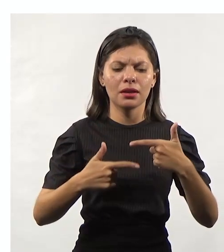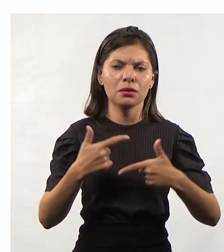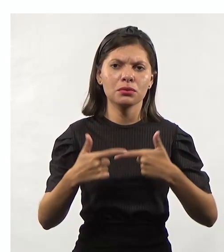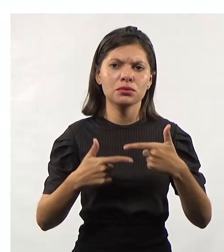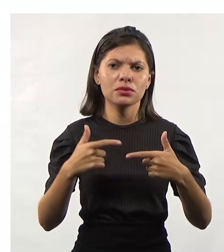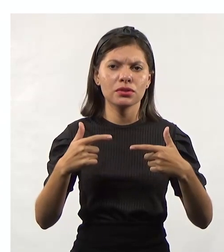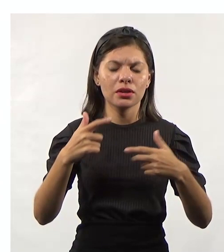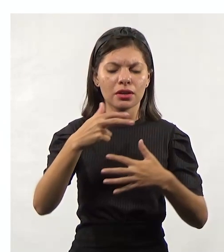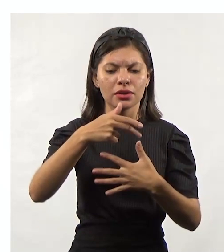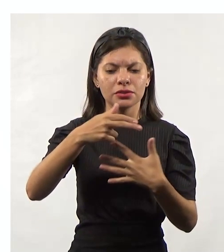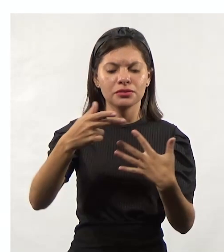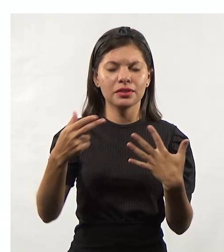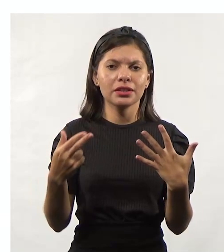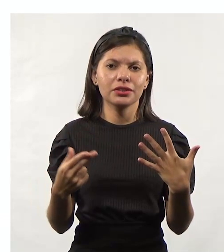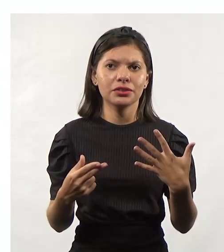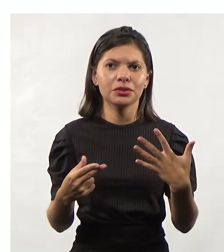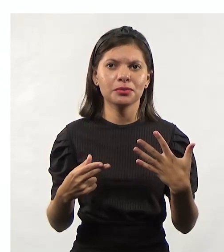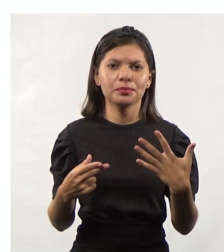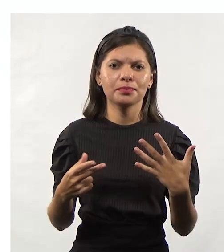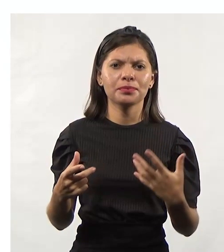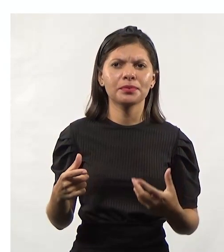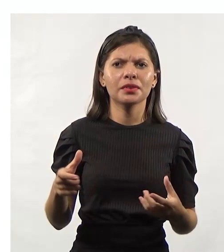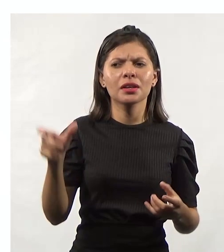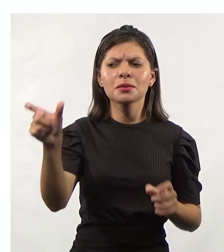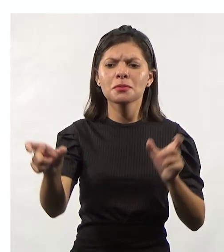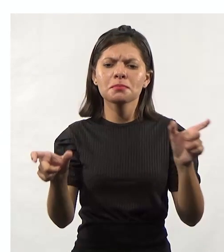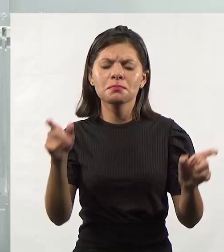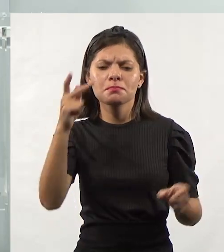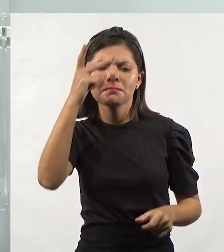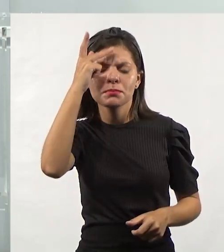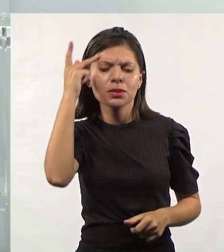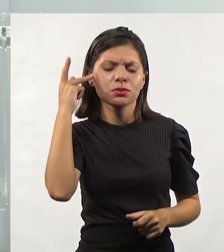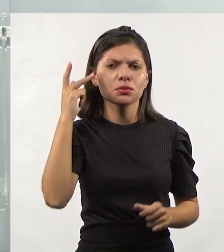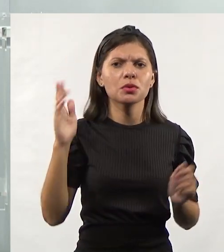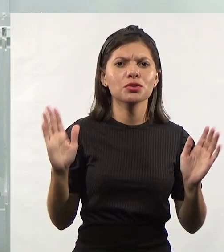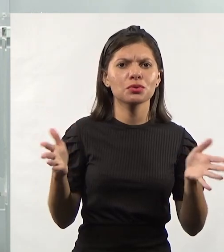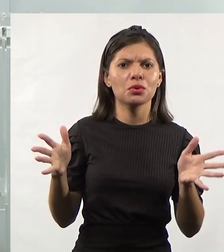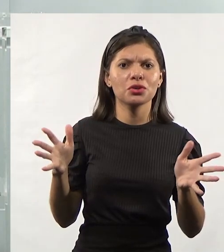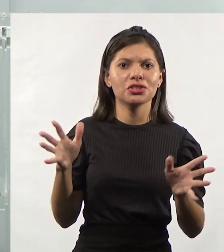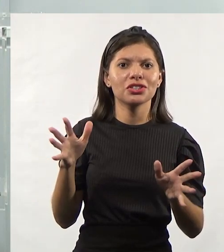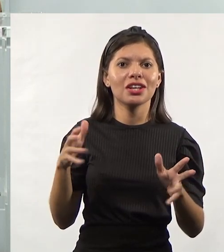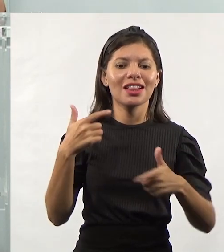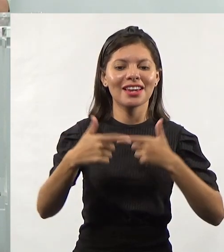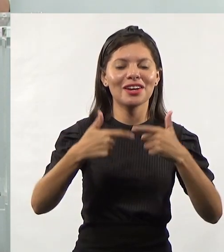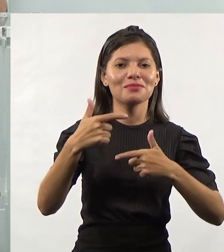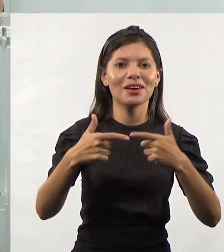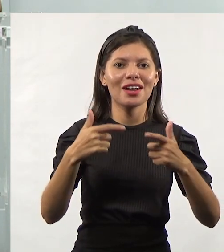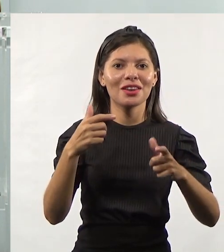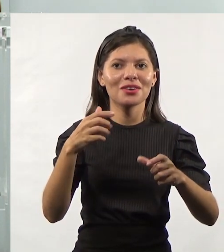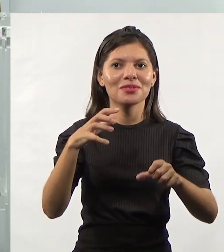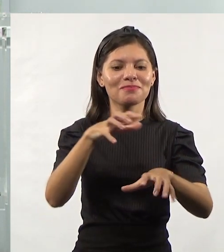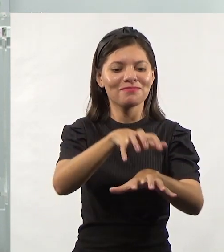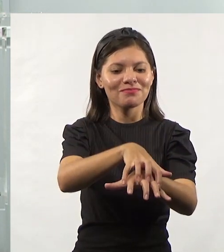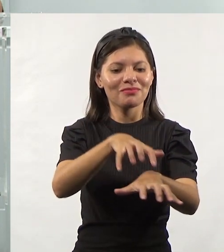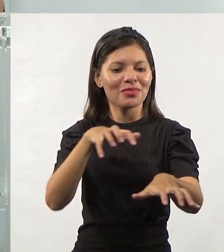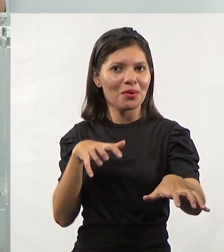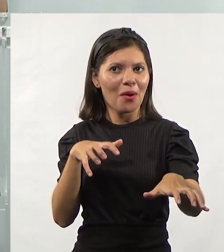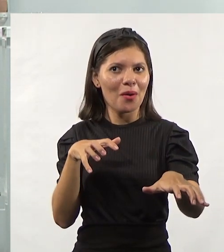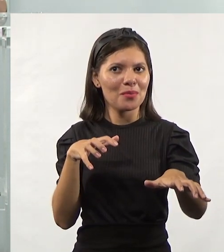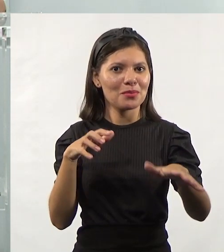de empregos, né, de trabalhos. Quantas pessoas hoje em dia trabalham remotamente,